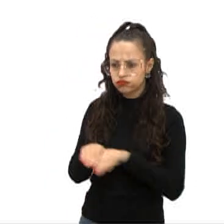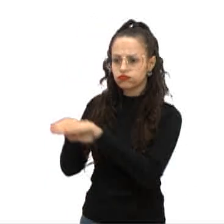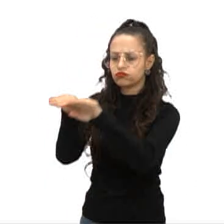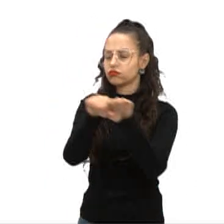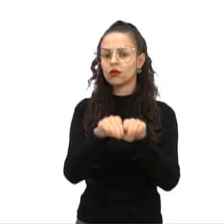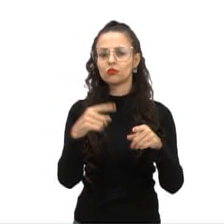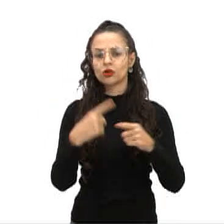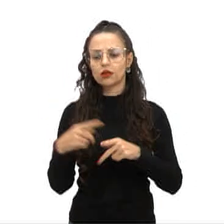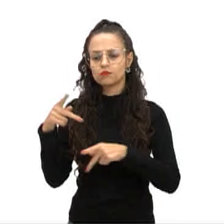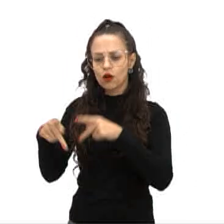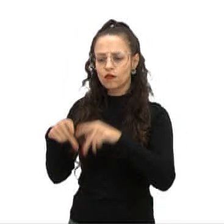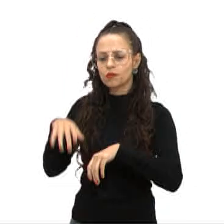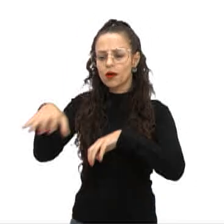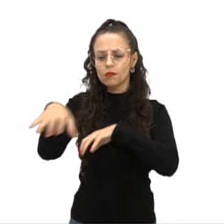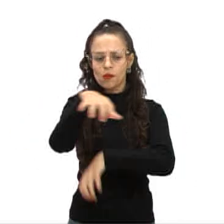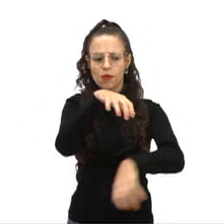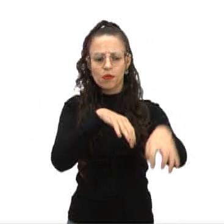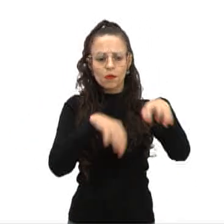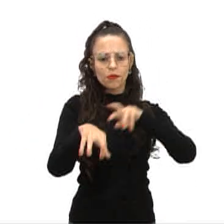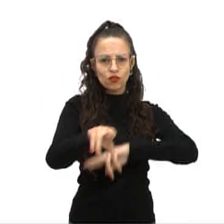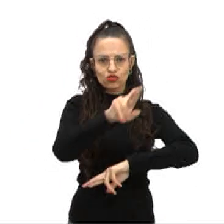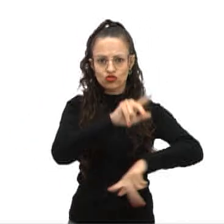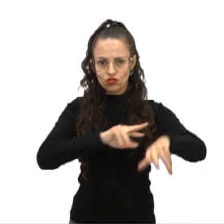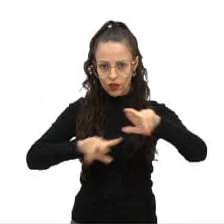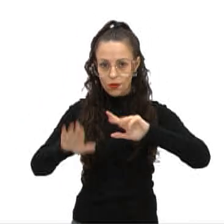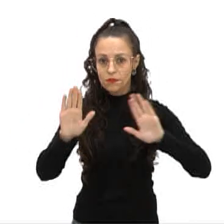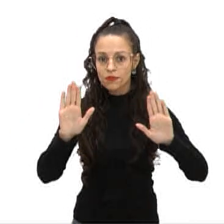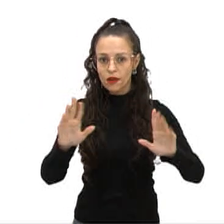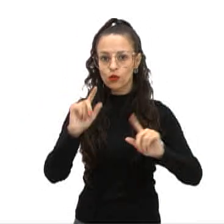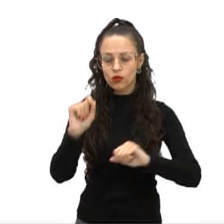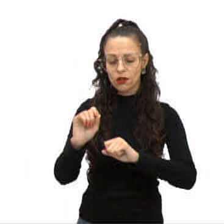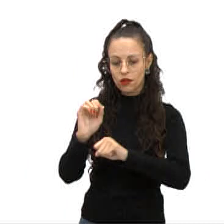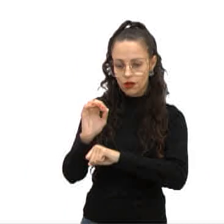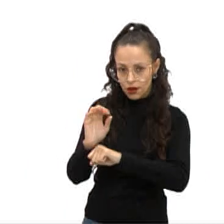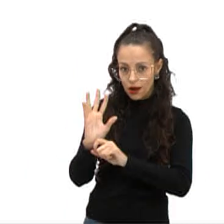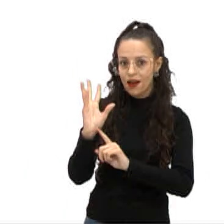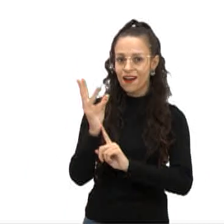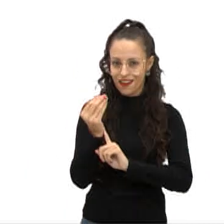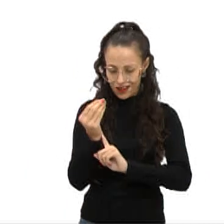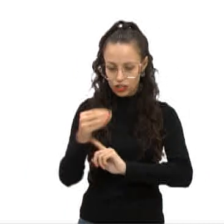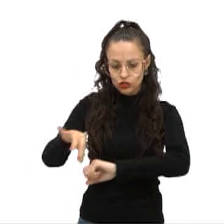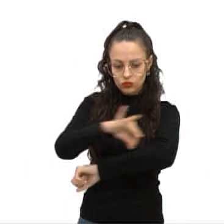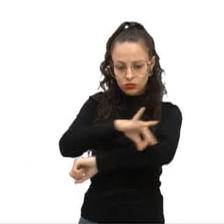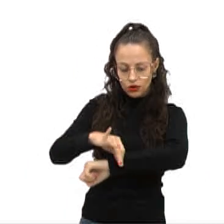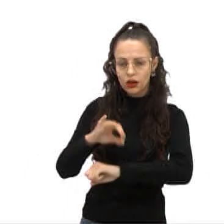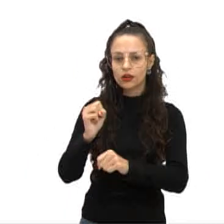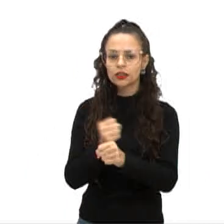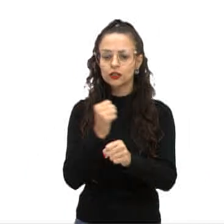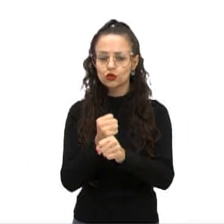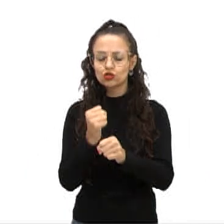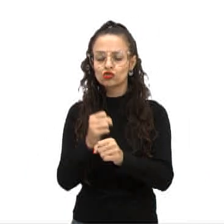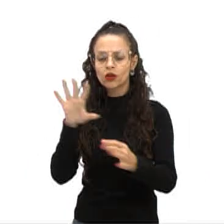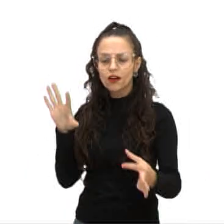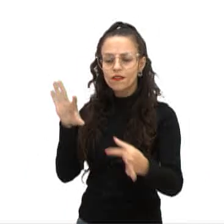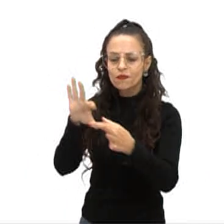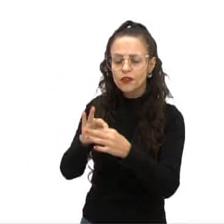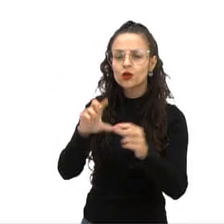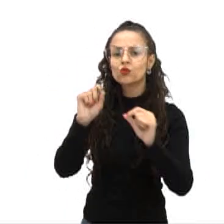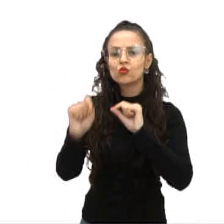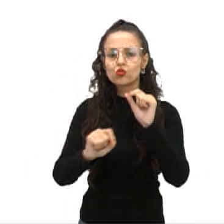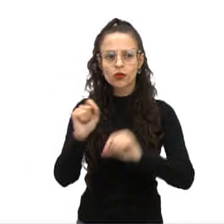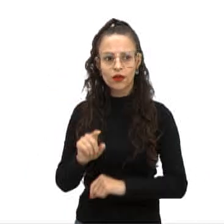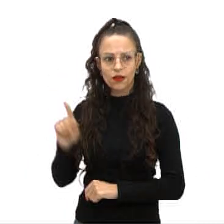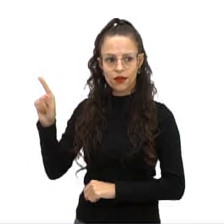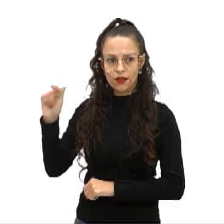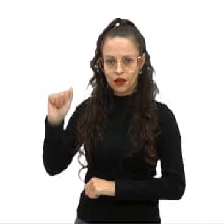pois os povos eram diferentes, né? Porém, a arquitetura era voltada para um estilo que, letra A, servia